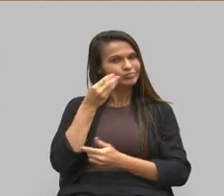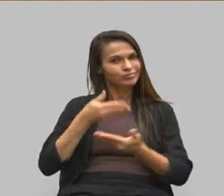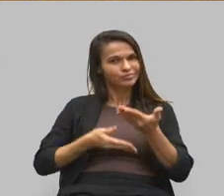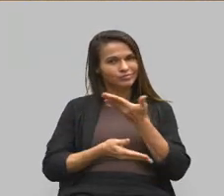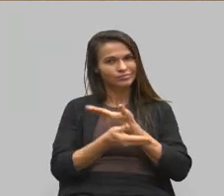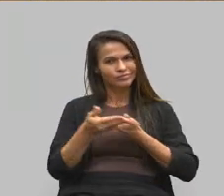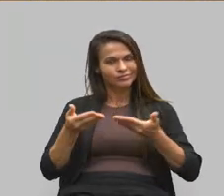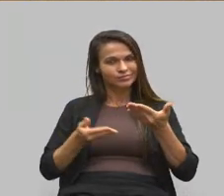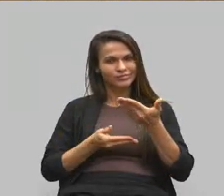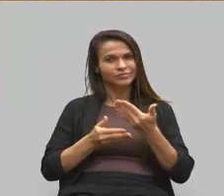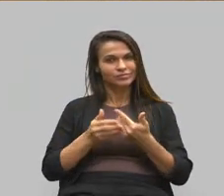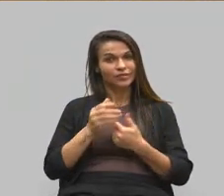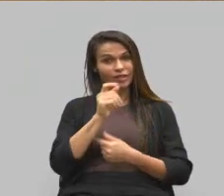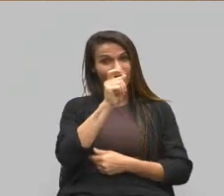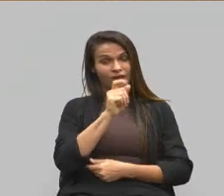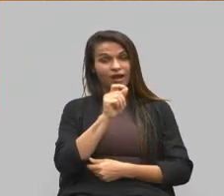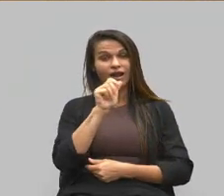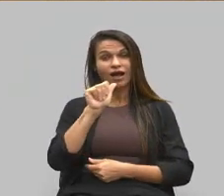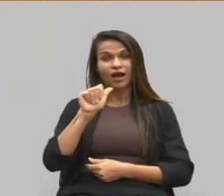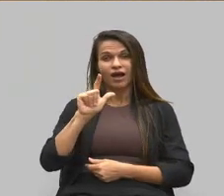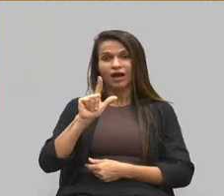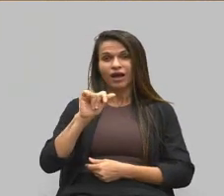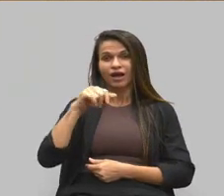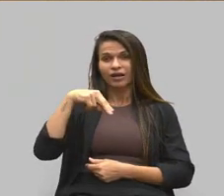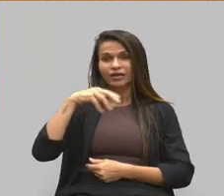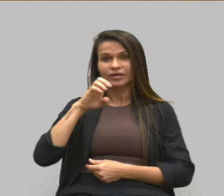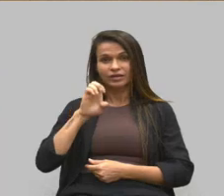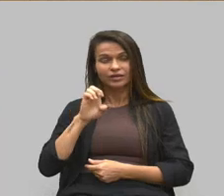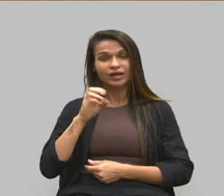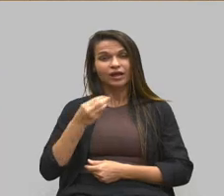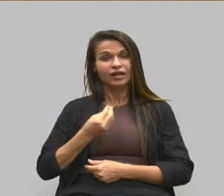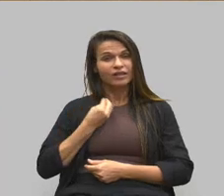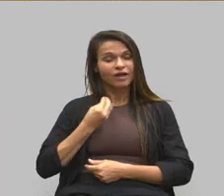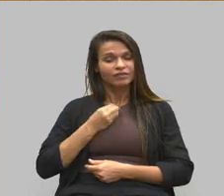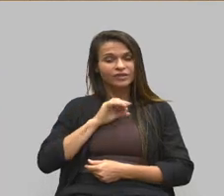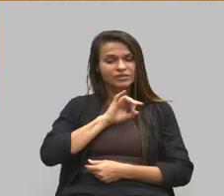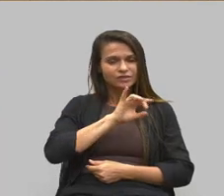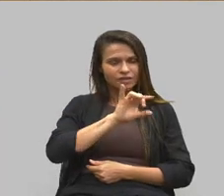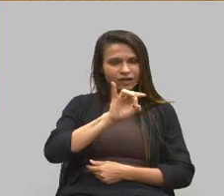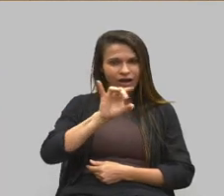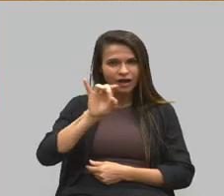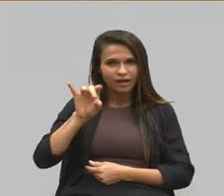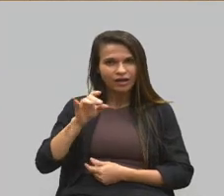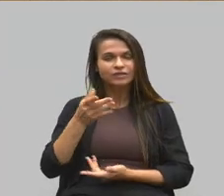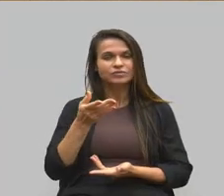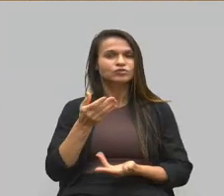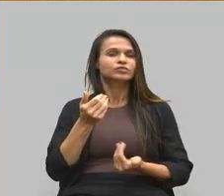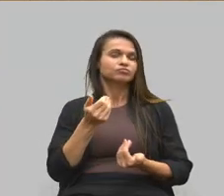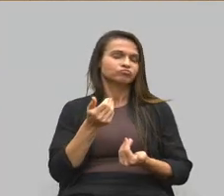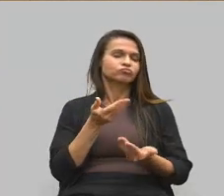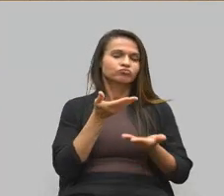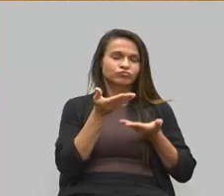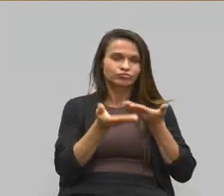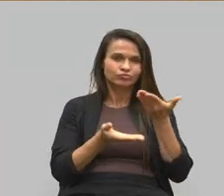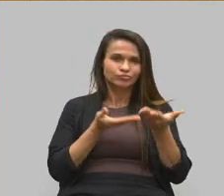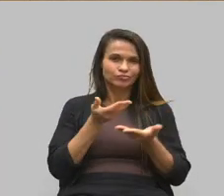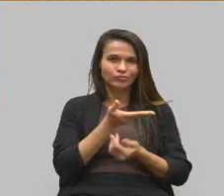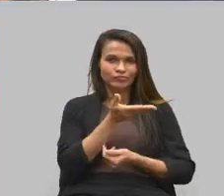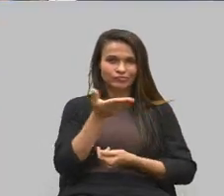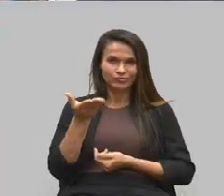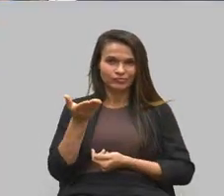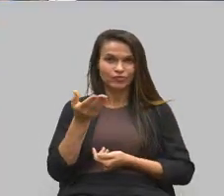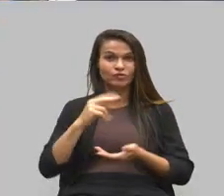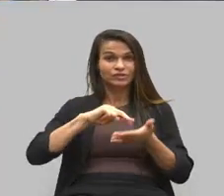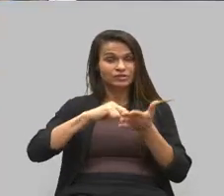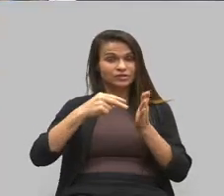Aline é na vida de cada um dos assistidos por vocês vocês significam